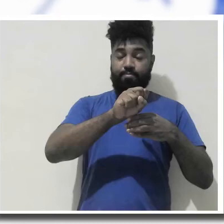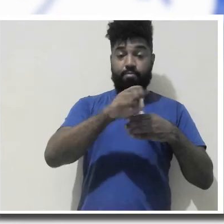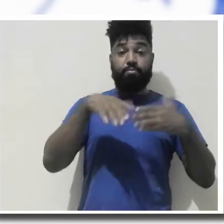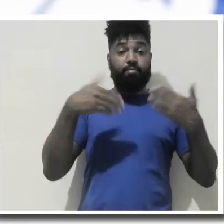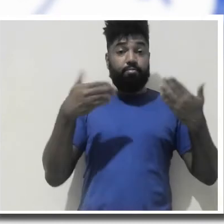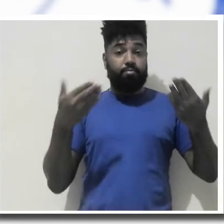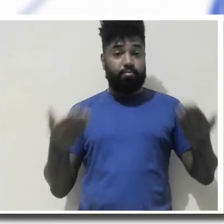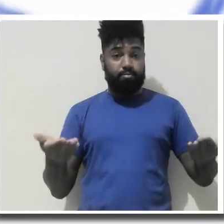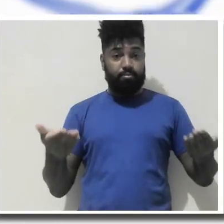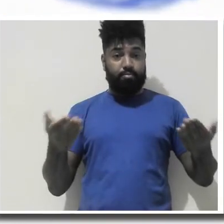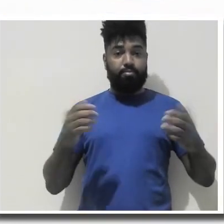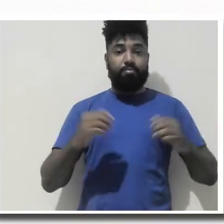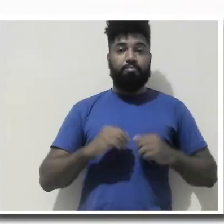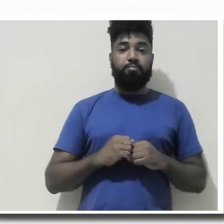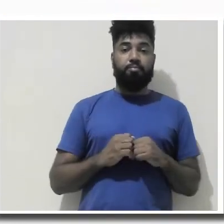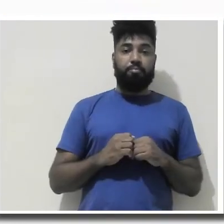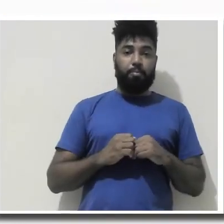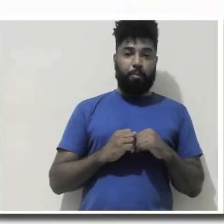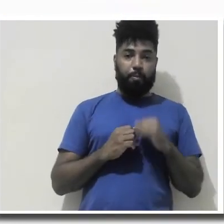Portanto,